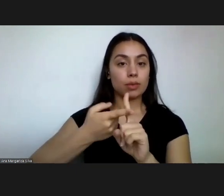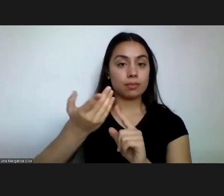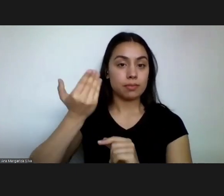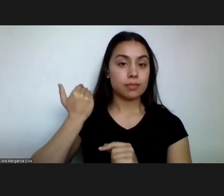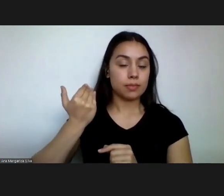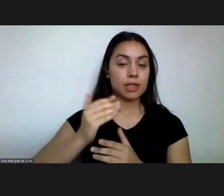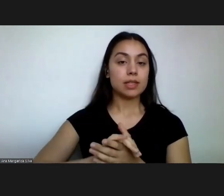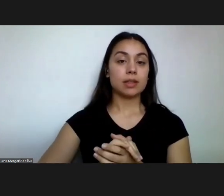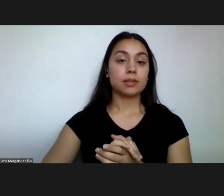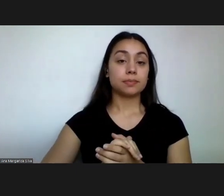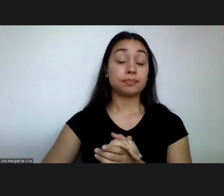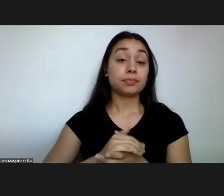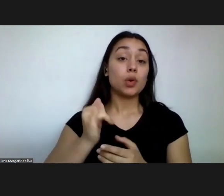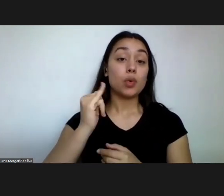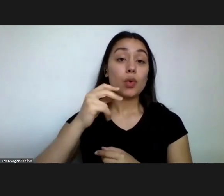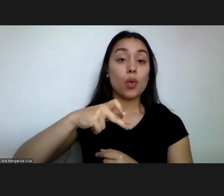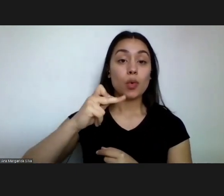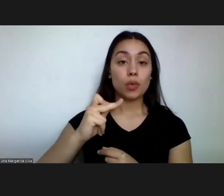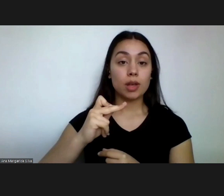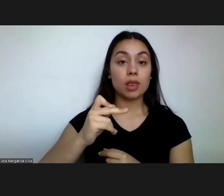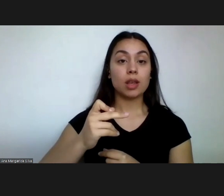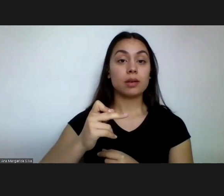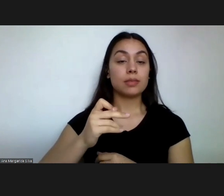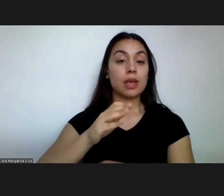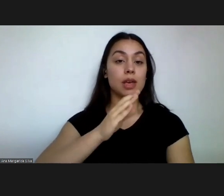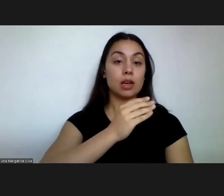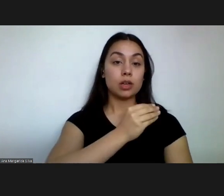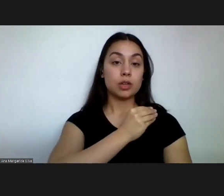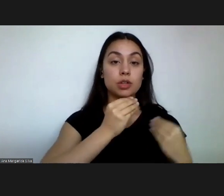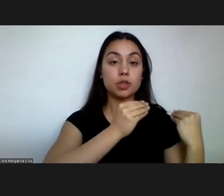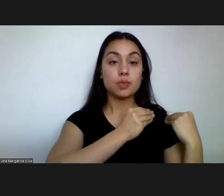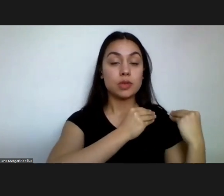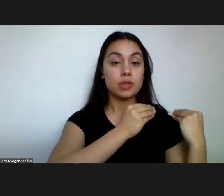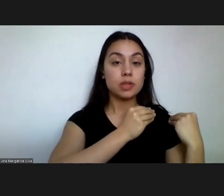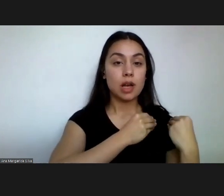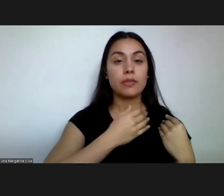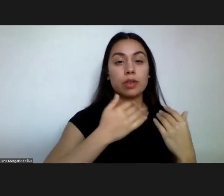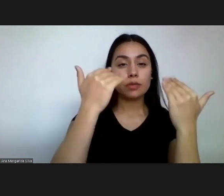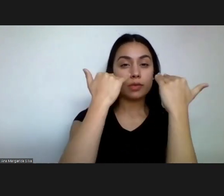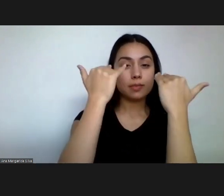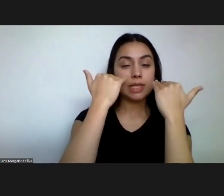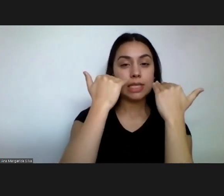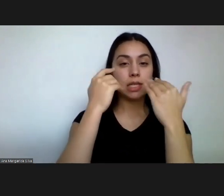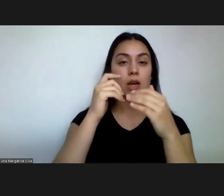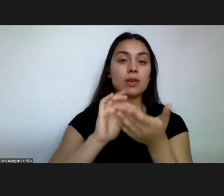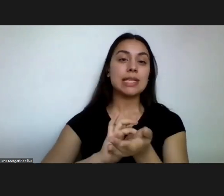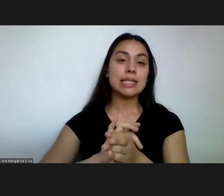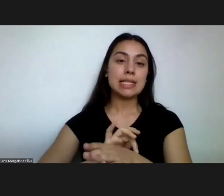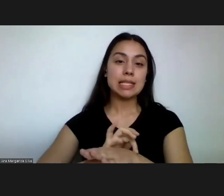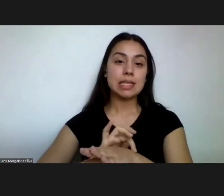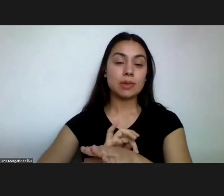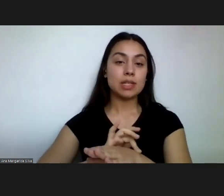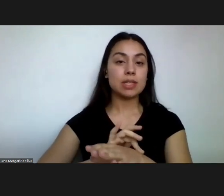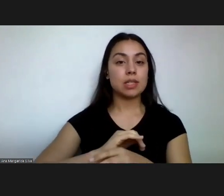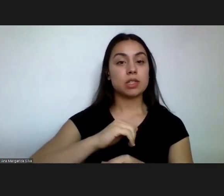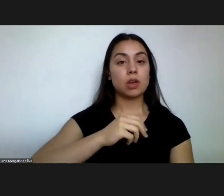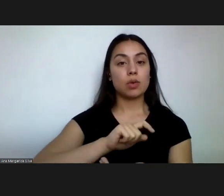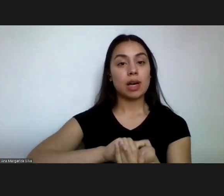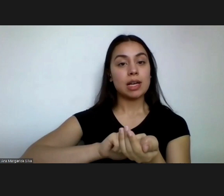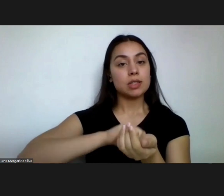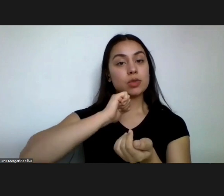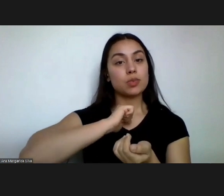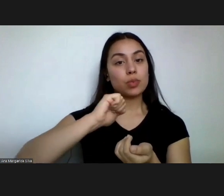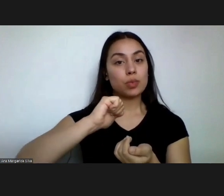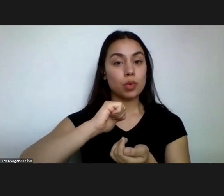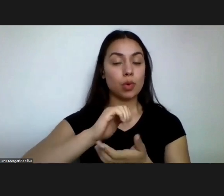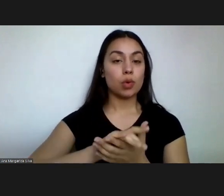plano, o INA é uma das entidades responsáveis pela realização de ações de informação e sensibilização contra o racismo e a discriminação,